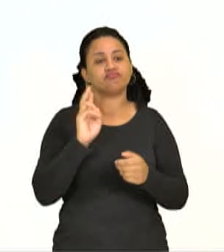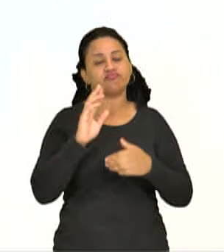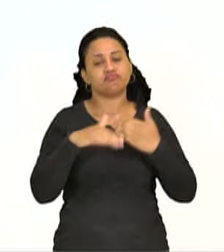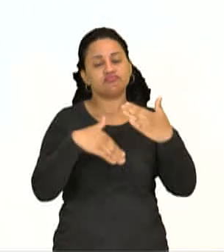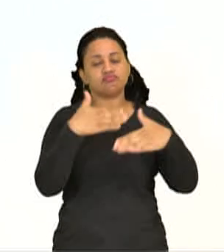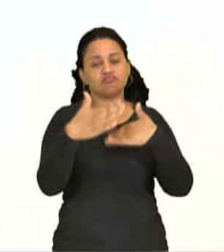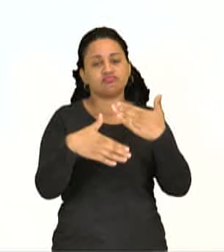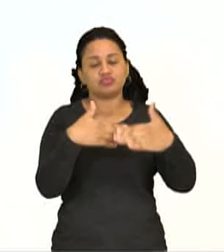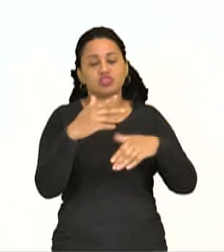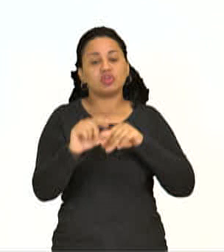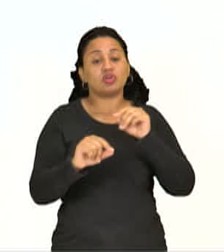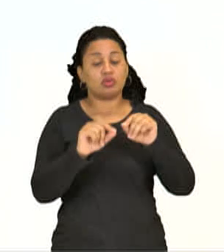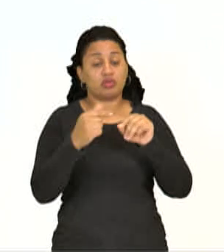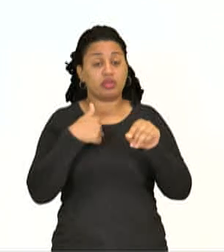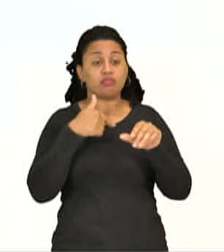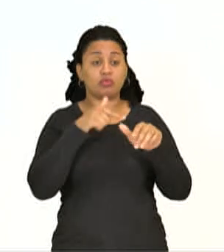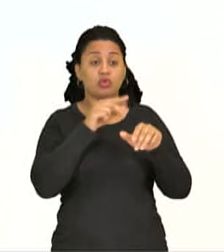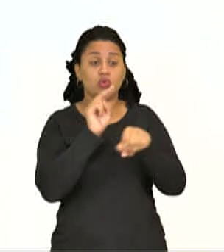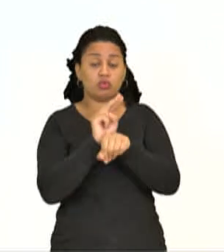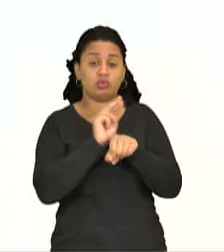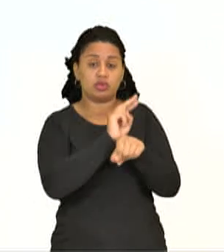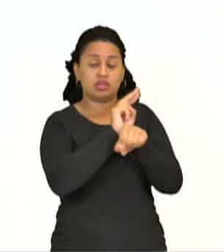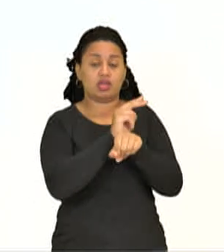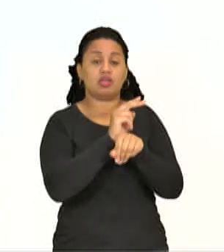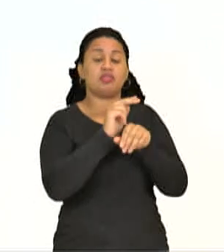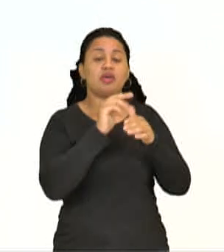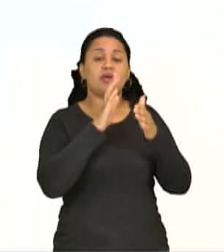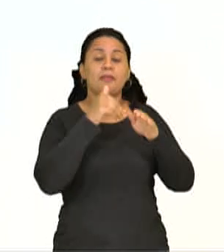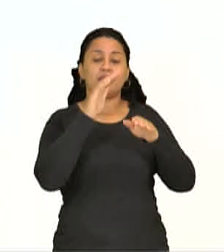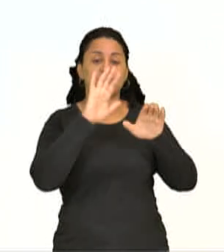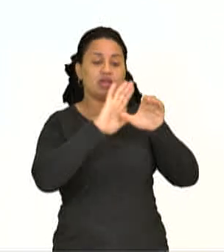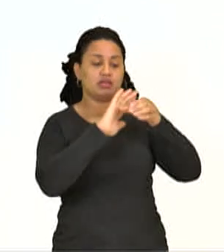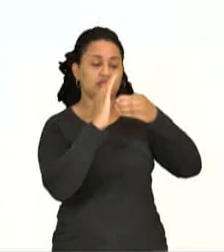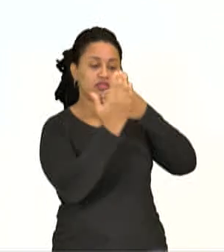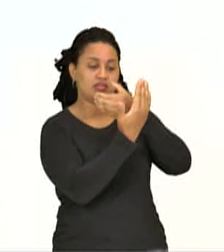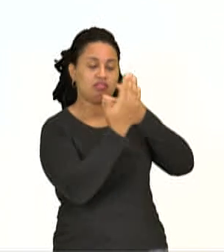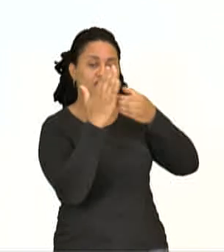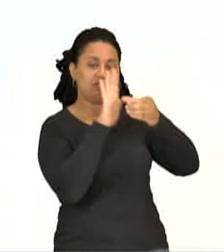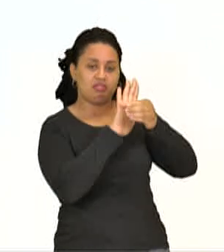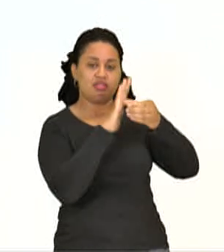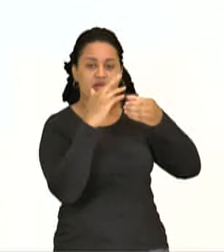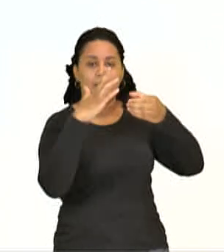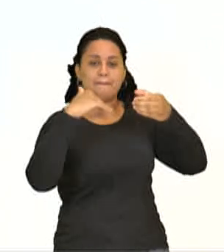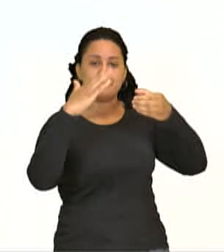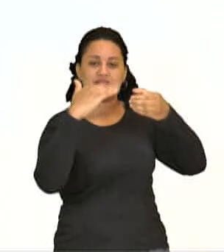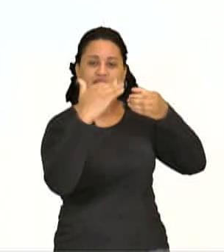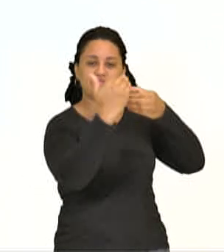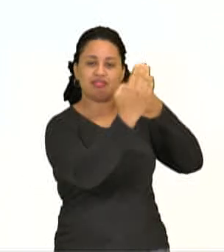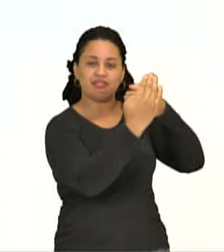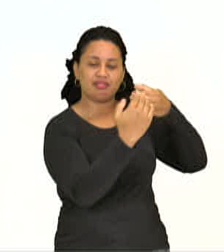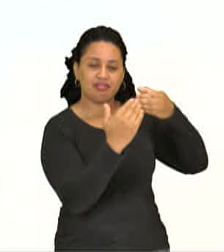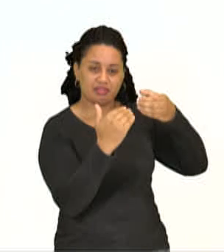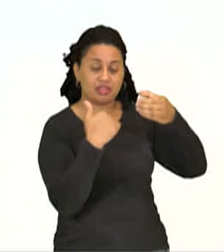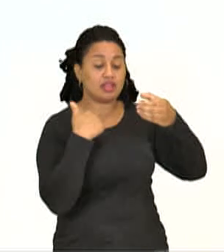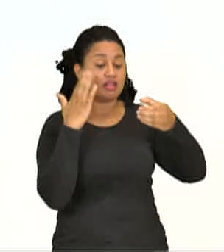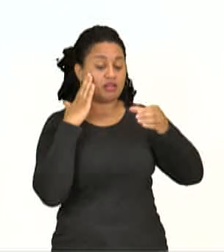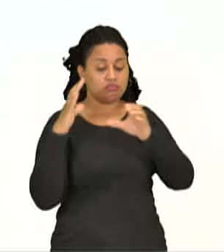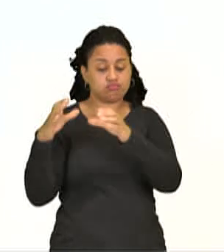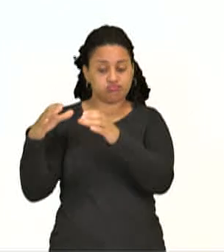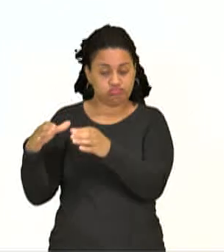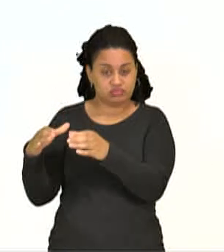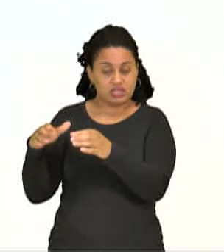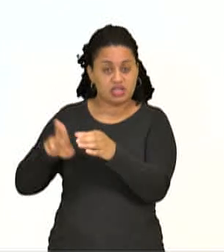feita a conservação do mesmo, pintando a superfície lateral externa, sabendo que a lata de tinta